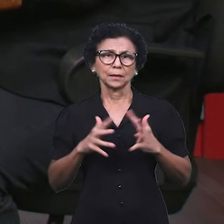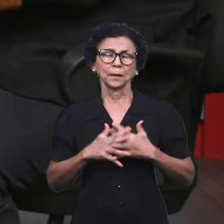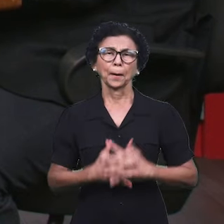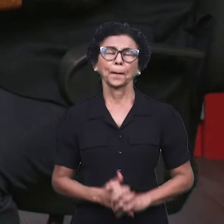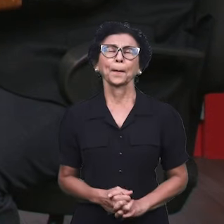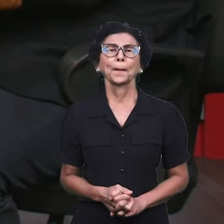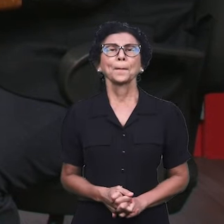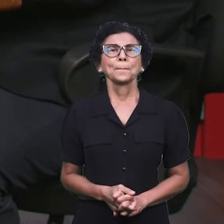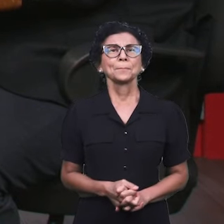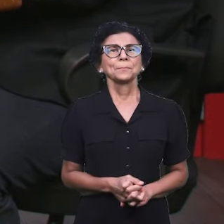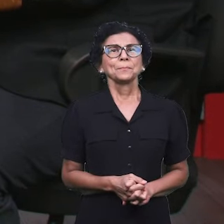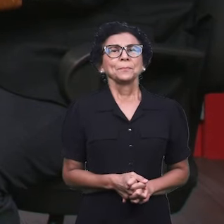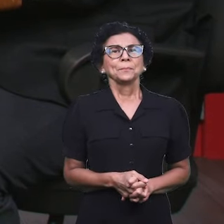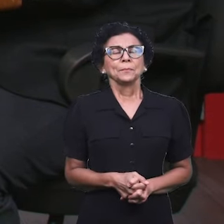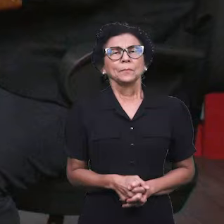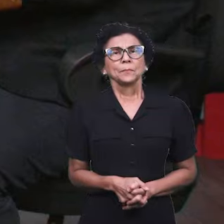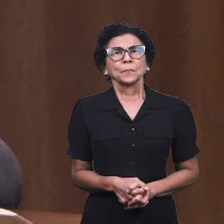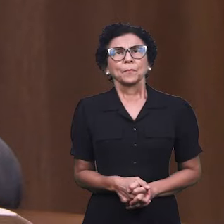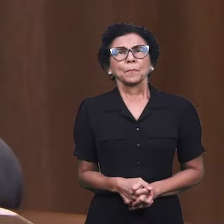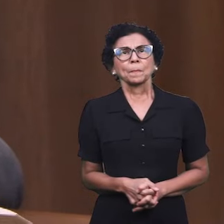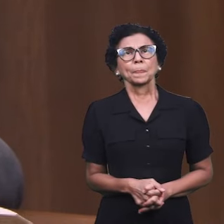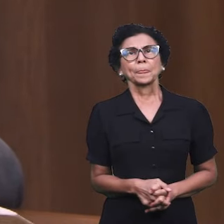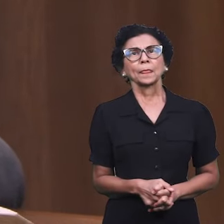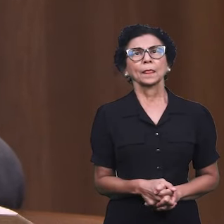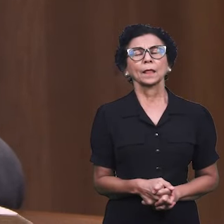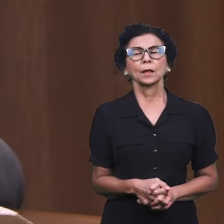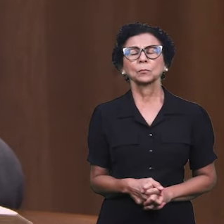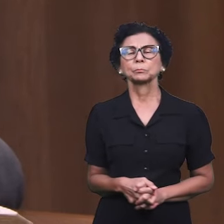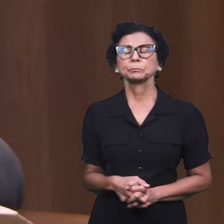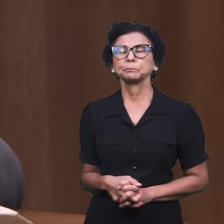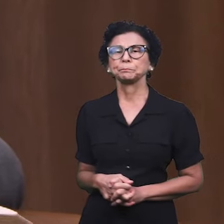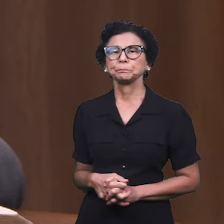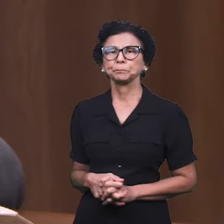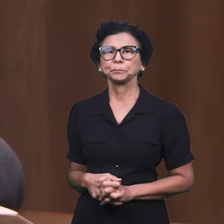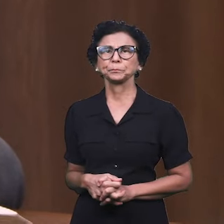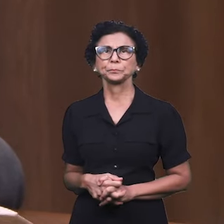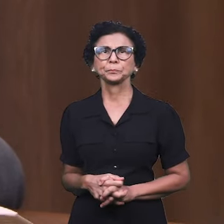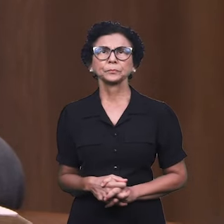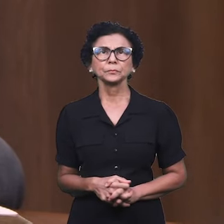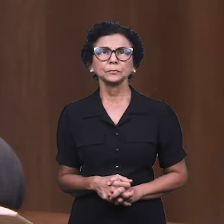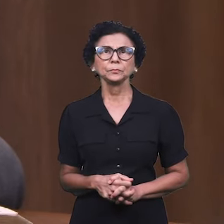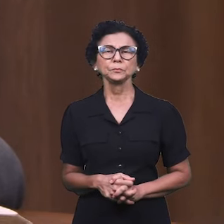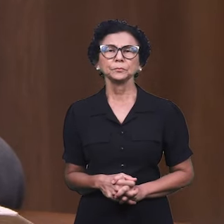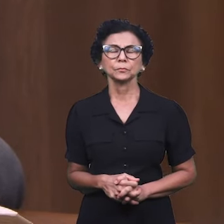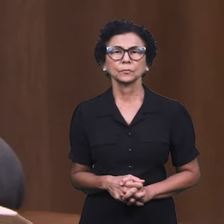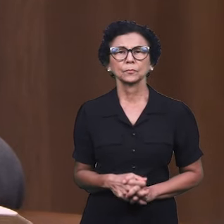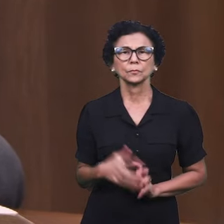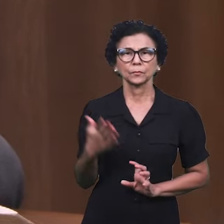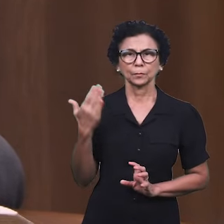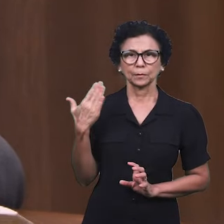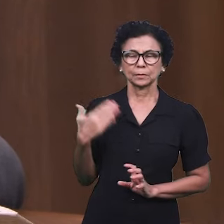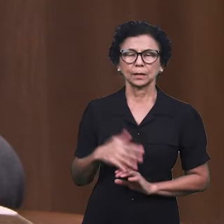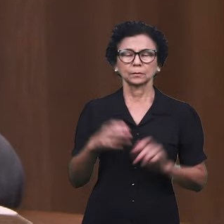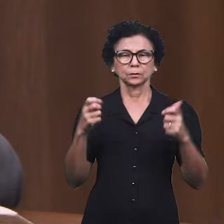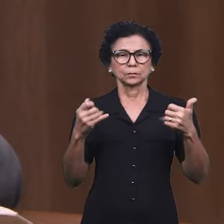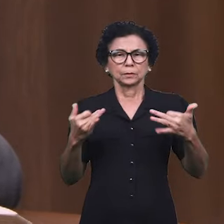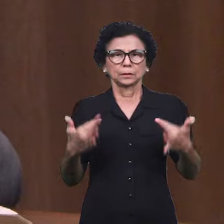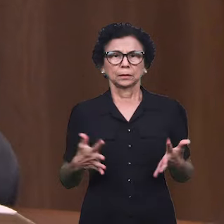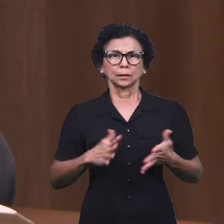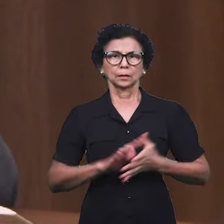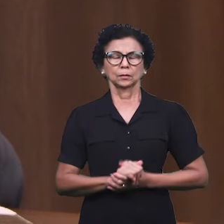Carlos. No capítulo precedente, nós falamos da supremacia do Senhor Jesus, ou a supremacia